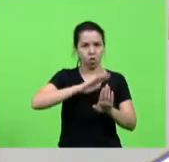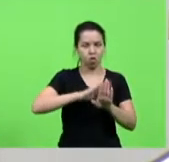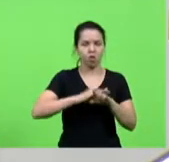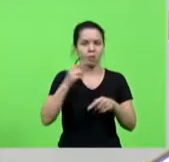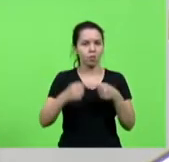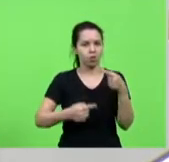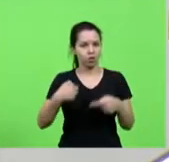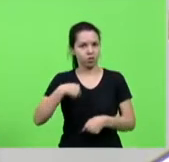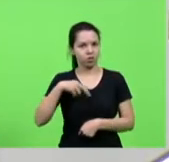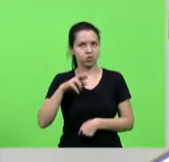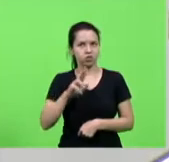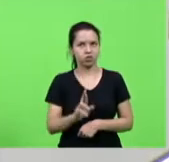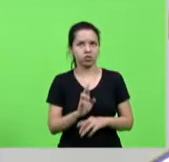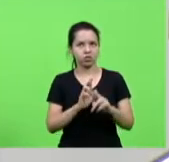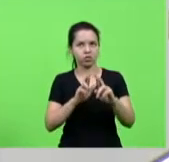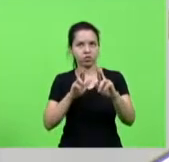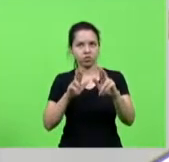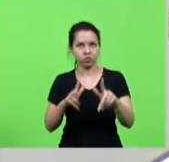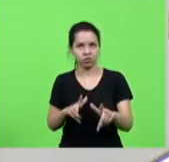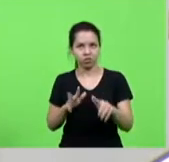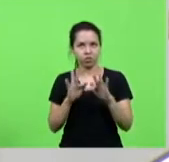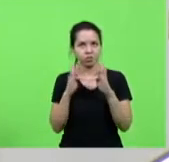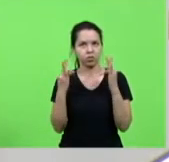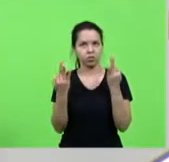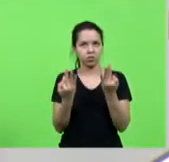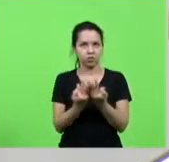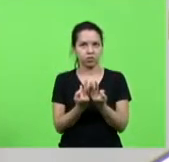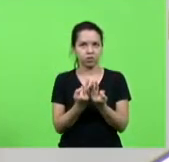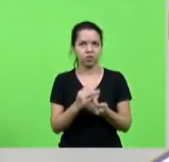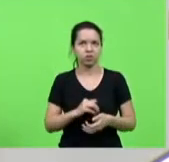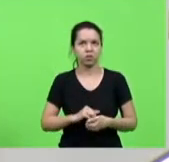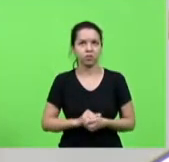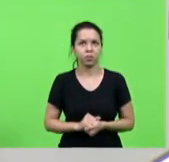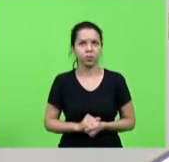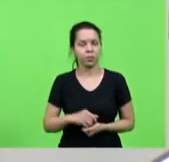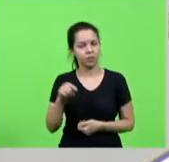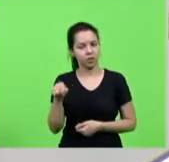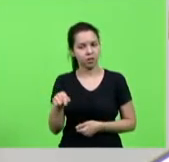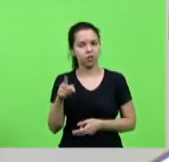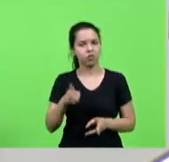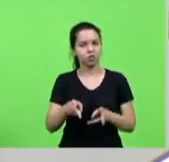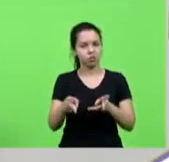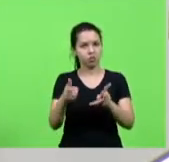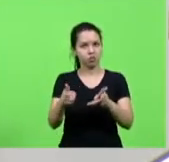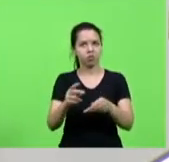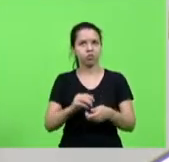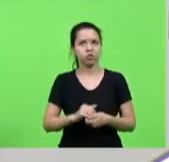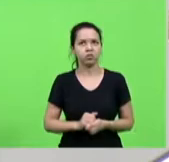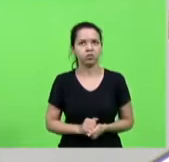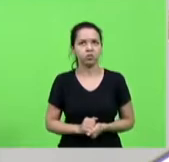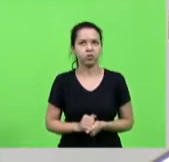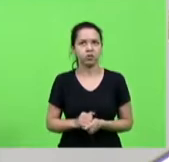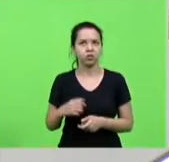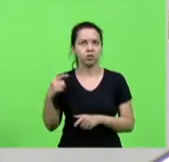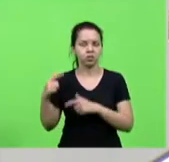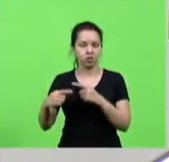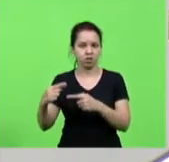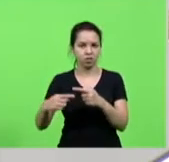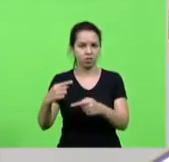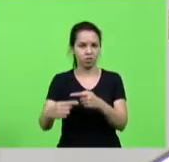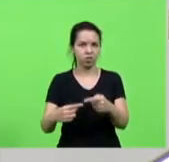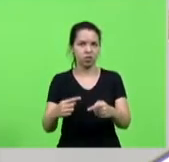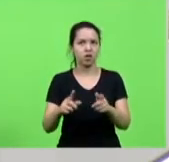religiosas divergentes das concepções familiares. E ele continua aqui, relativizando a sexualização